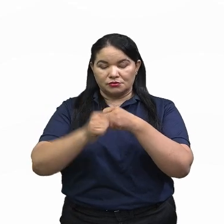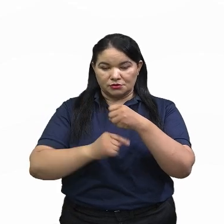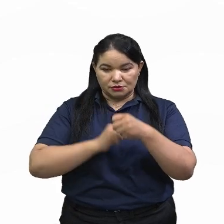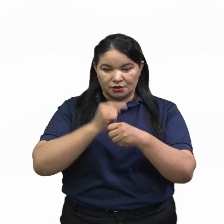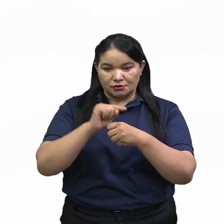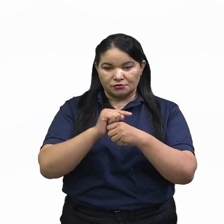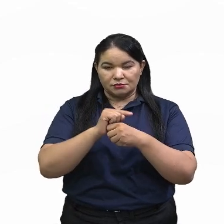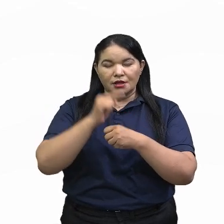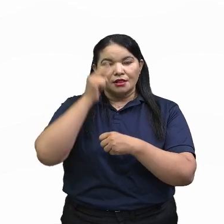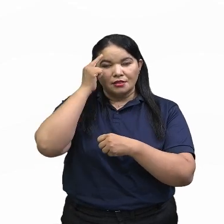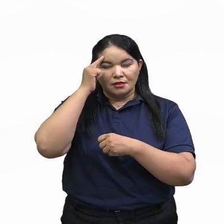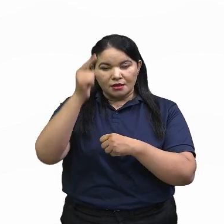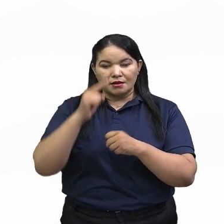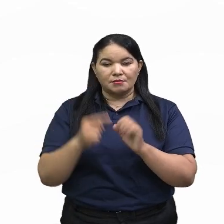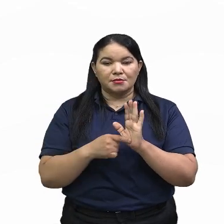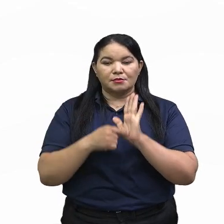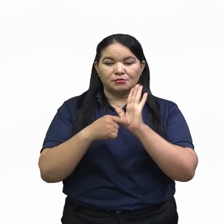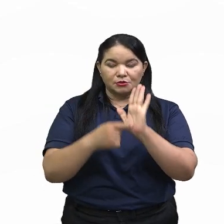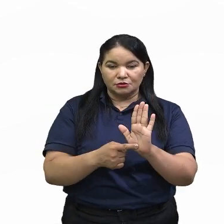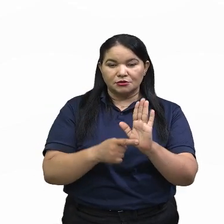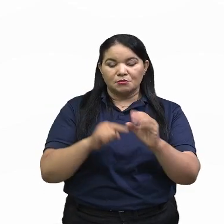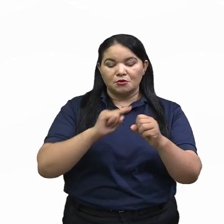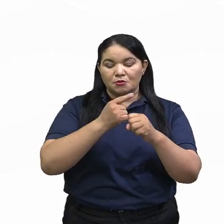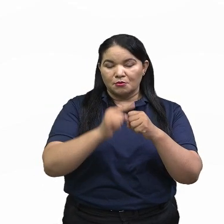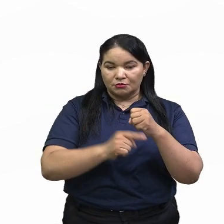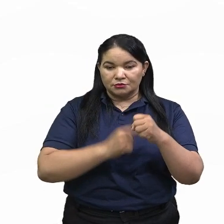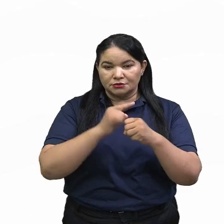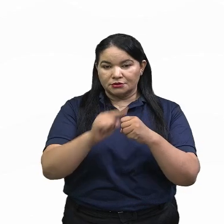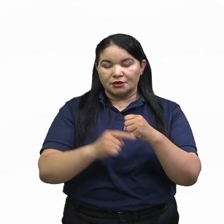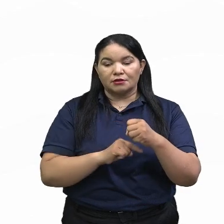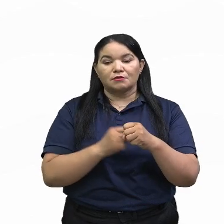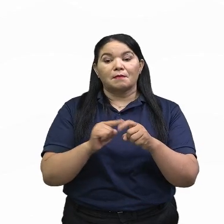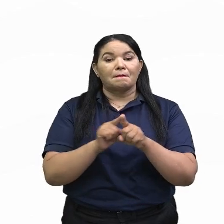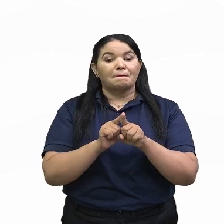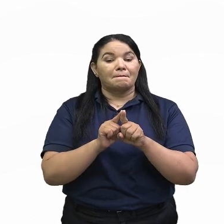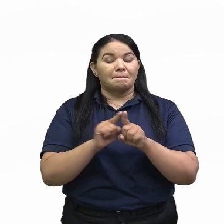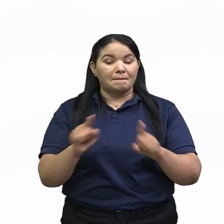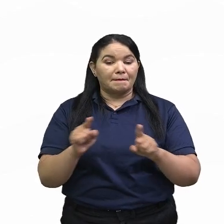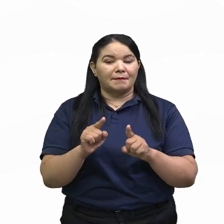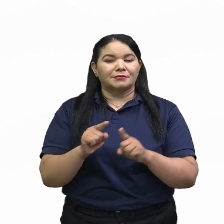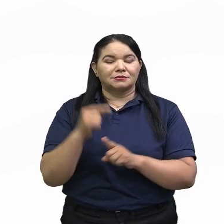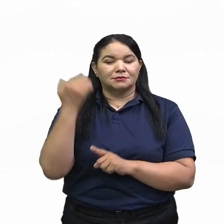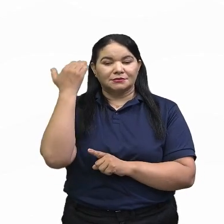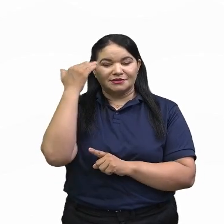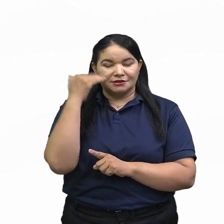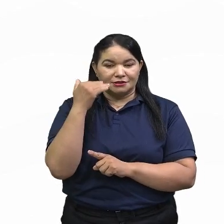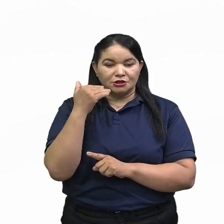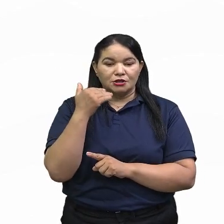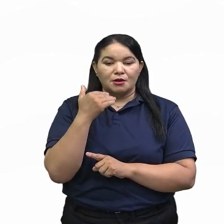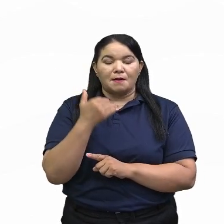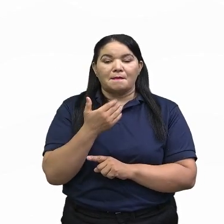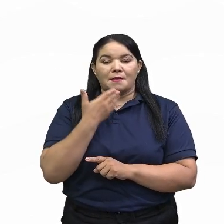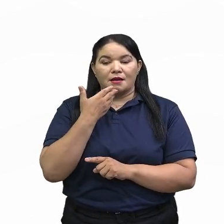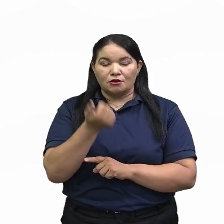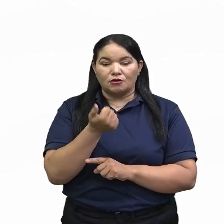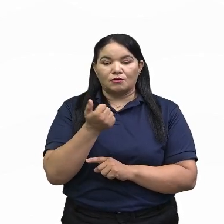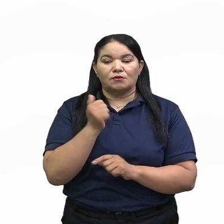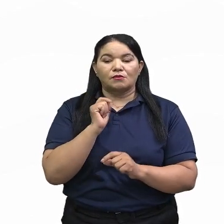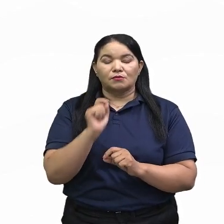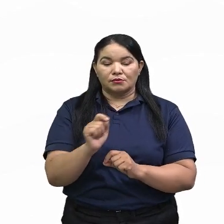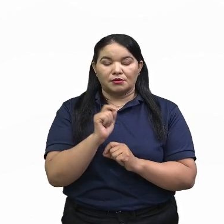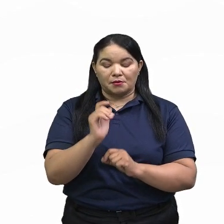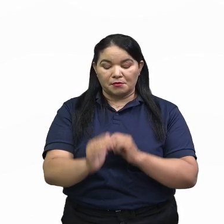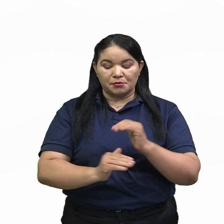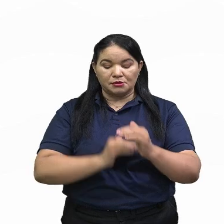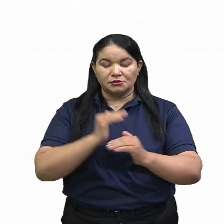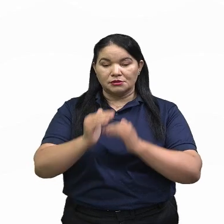nós mostramos aí os átomos? Porém, para entendê-los como processos físicos